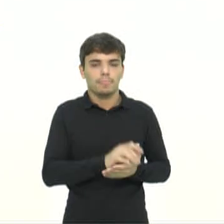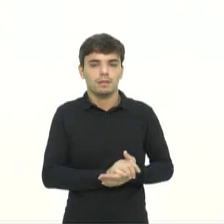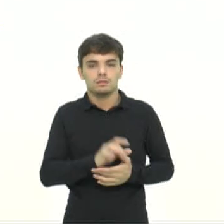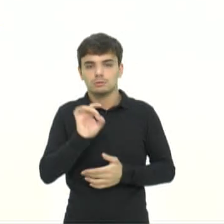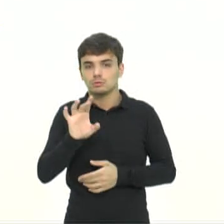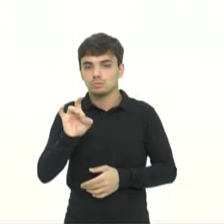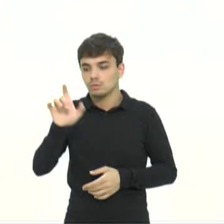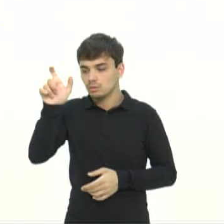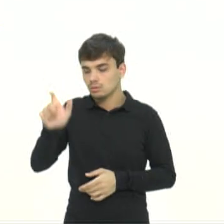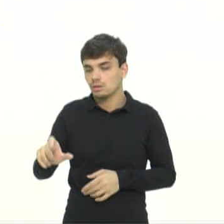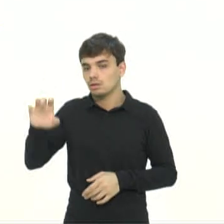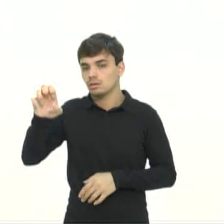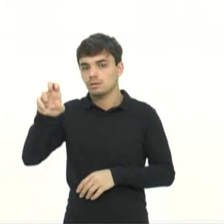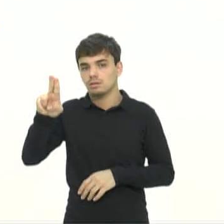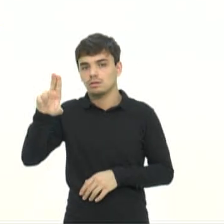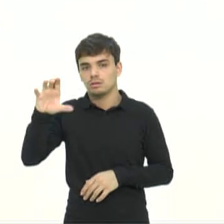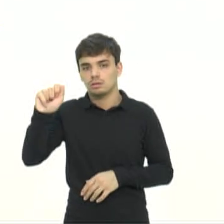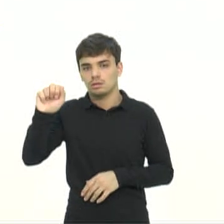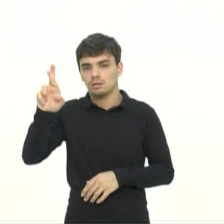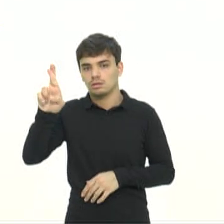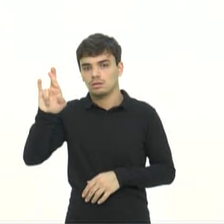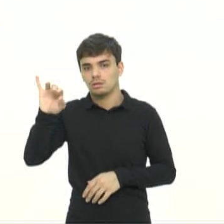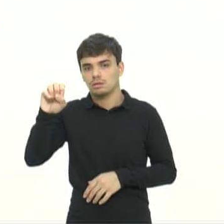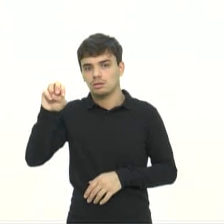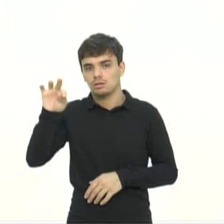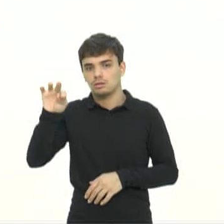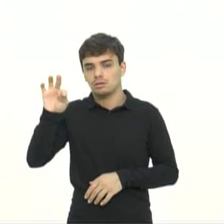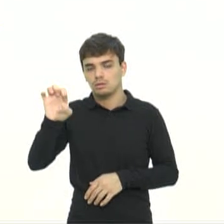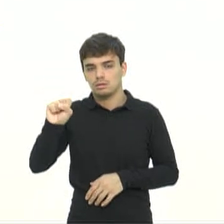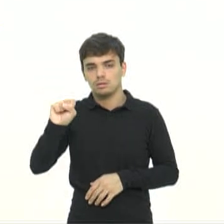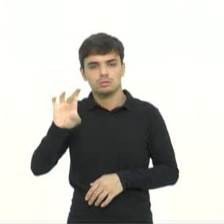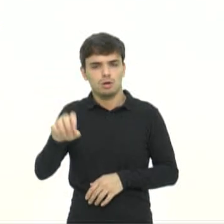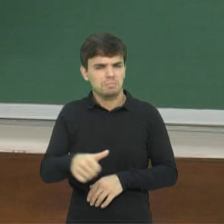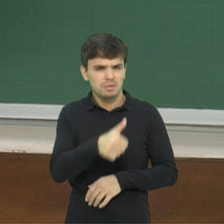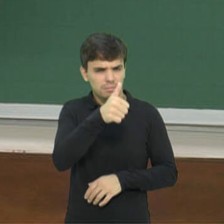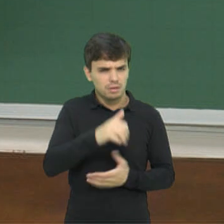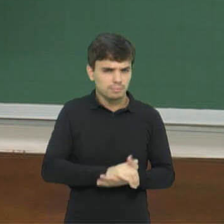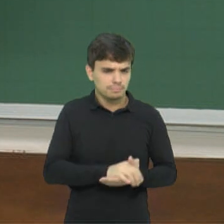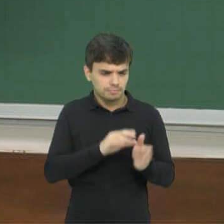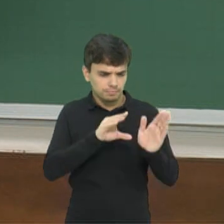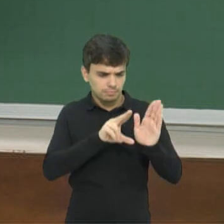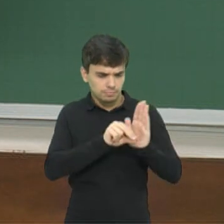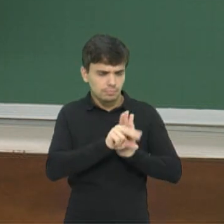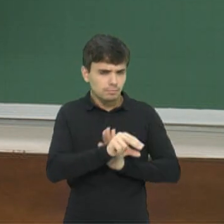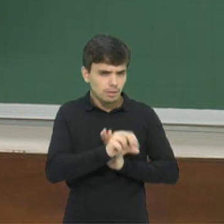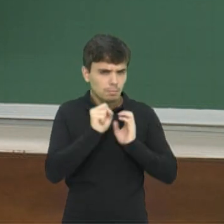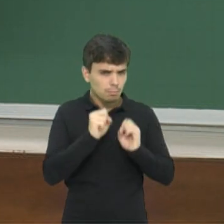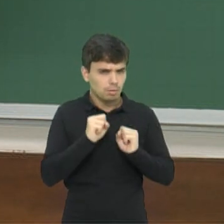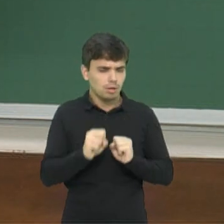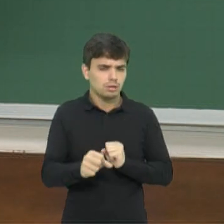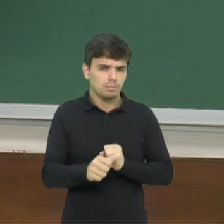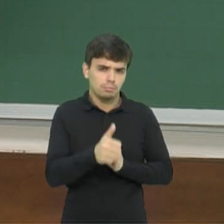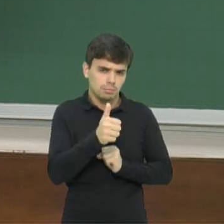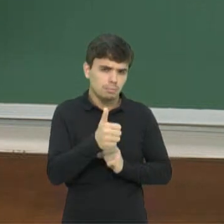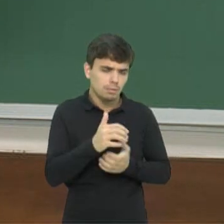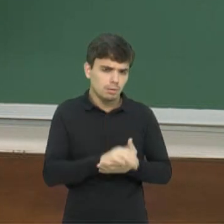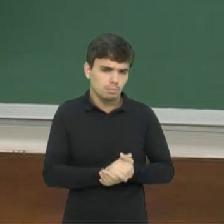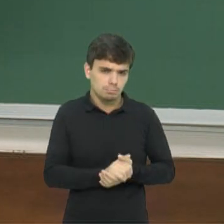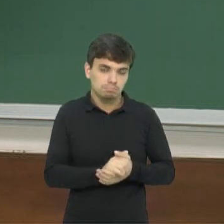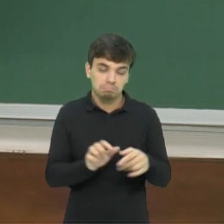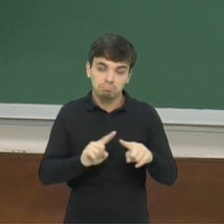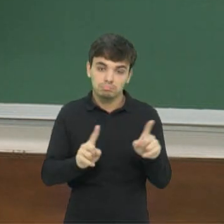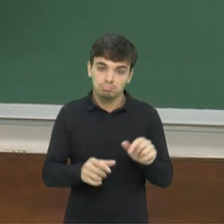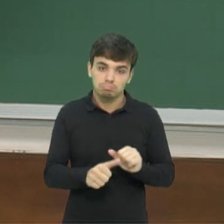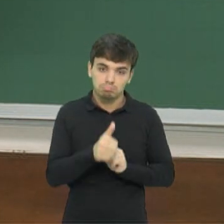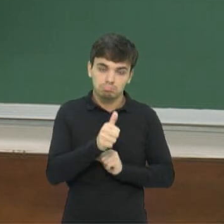seres eucariontes podem agir como espécies pioneiras? Bactéria pode ser espécie pioneira, gente. A gente não falou sobre elas, mas elas